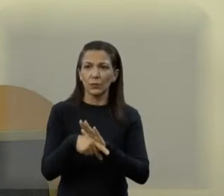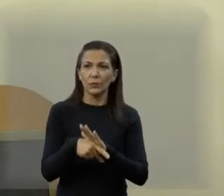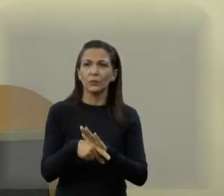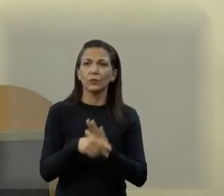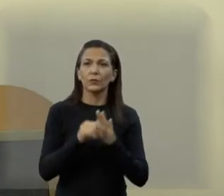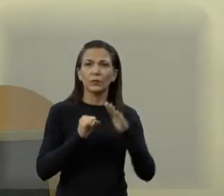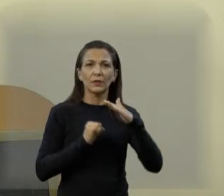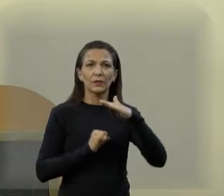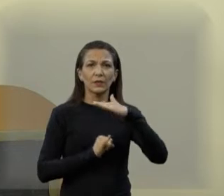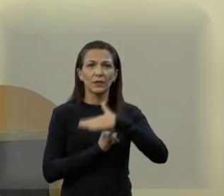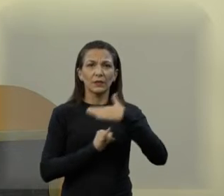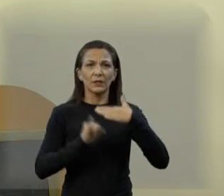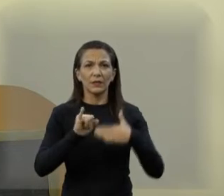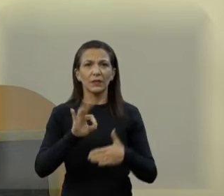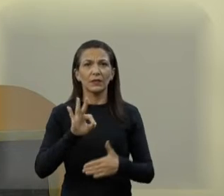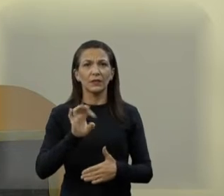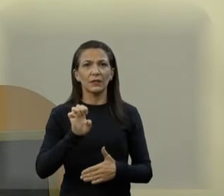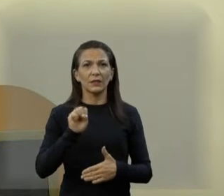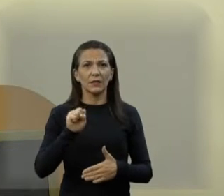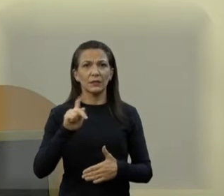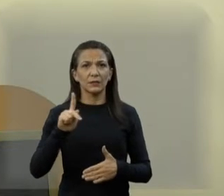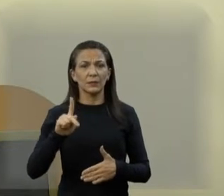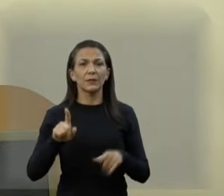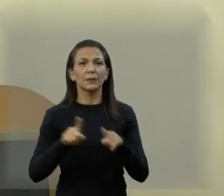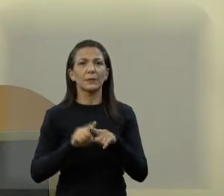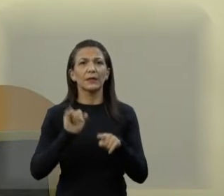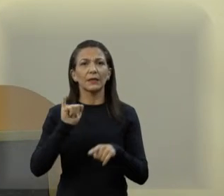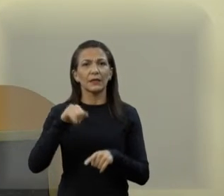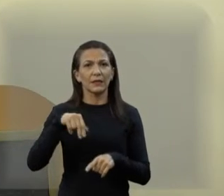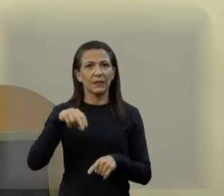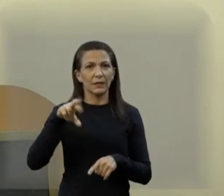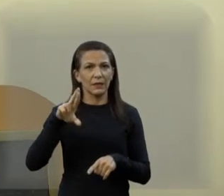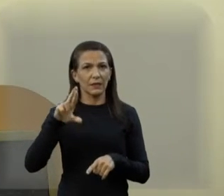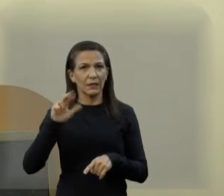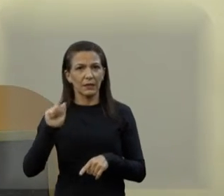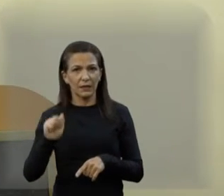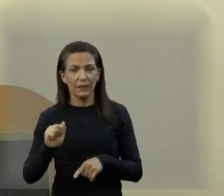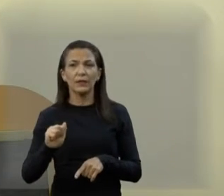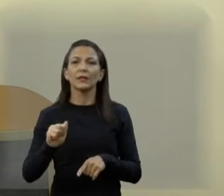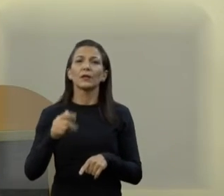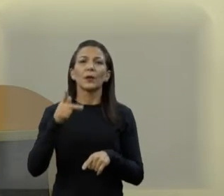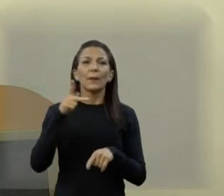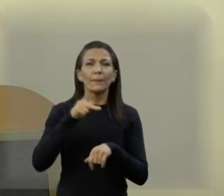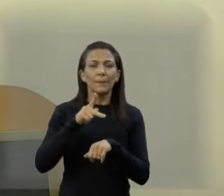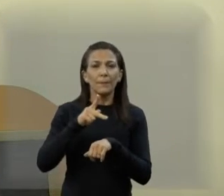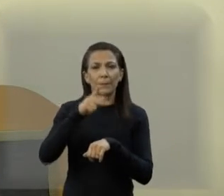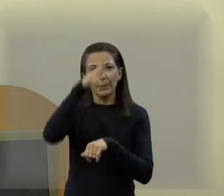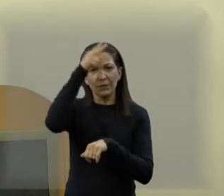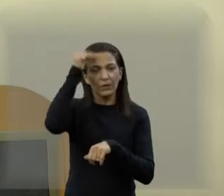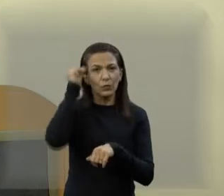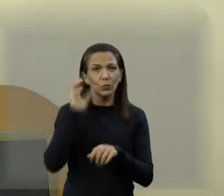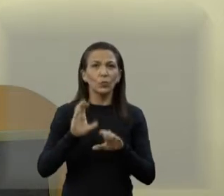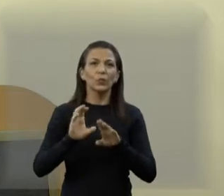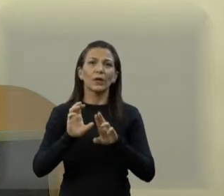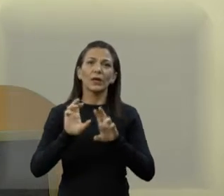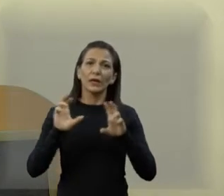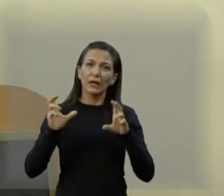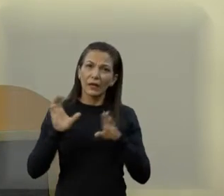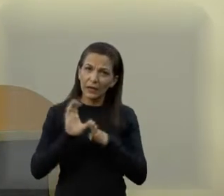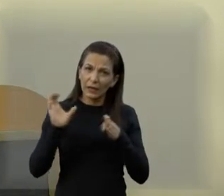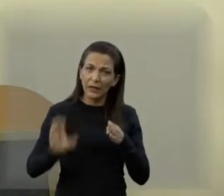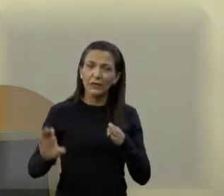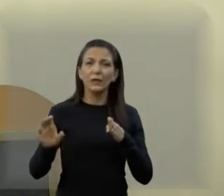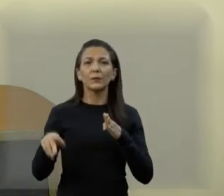INCRA um representante da Câmara Municipal um da prefeitura municipal um analista designado pelo escritório de desenvolvimento